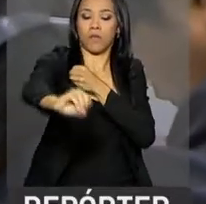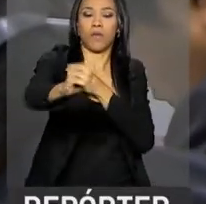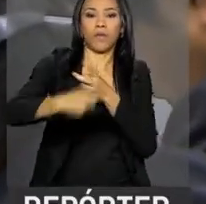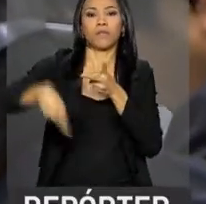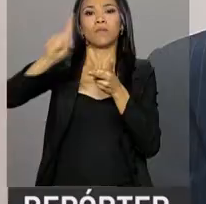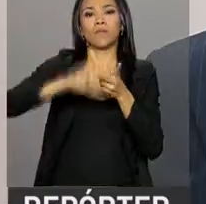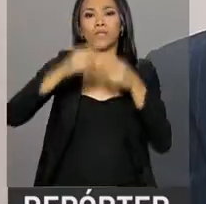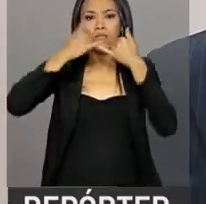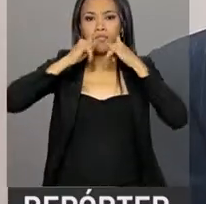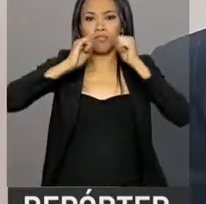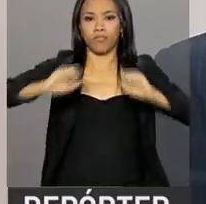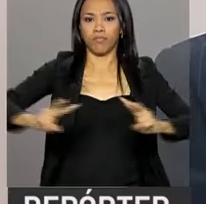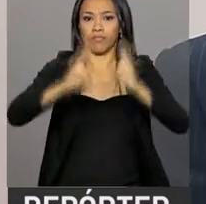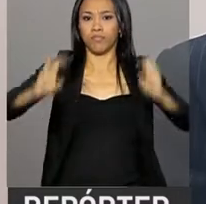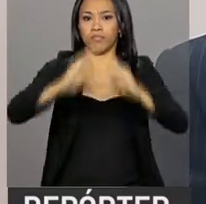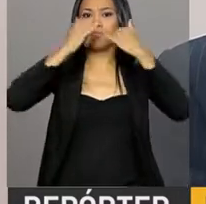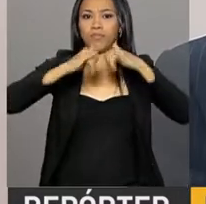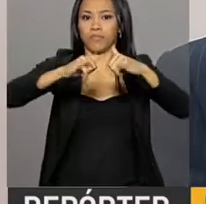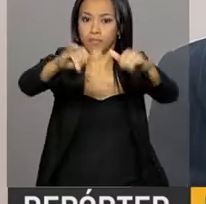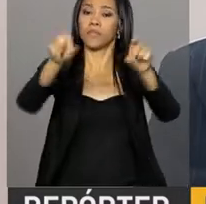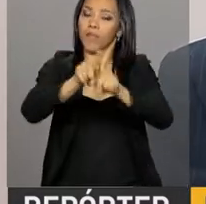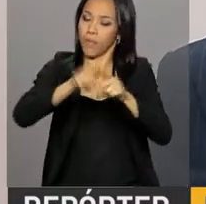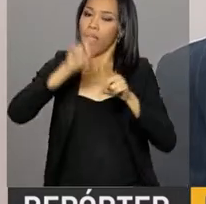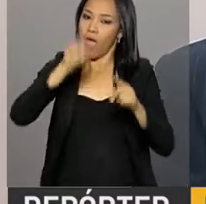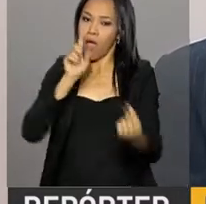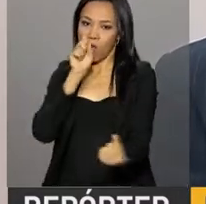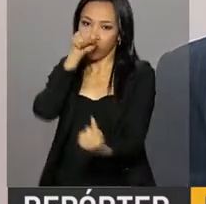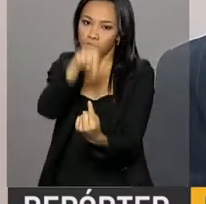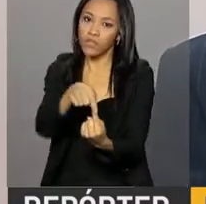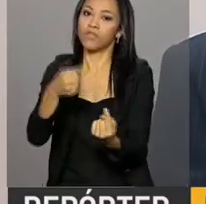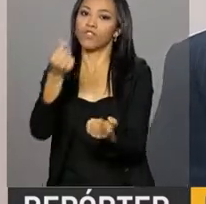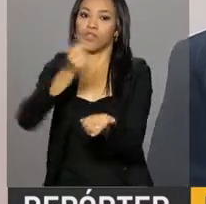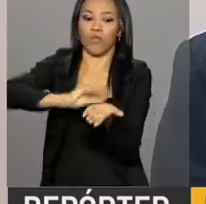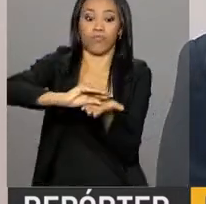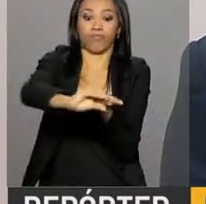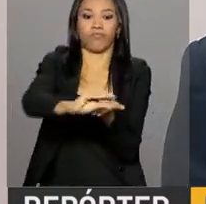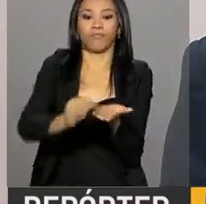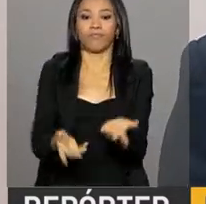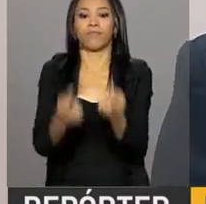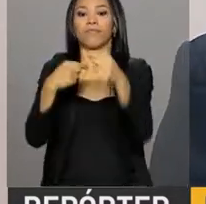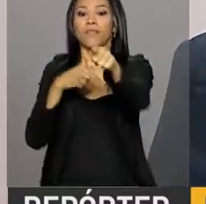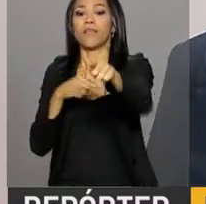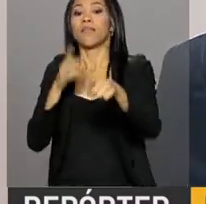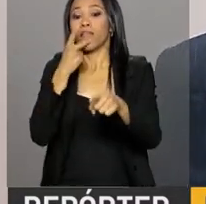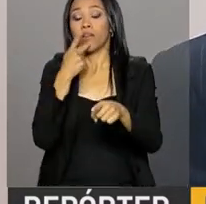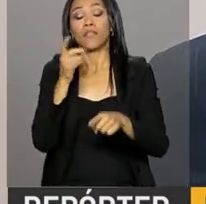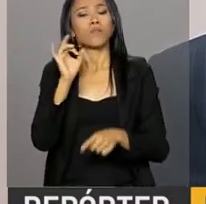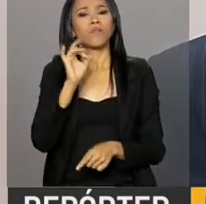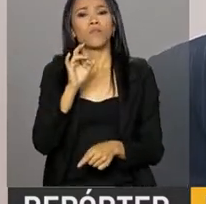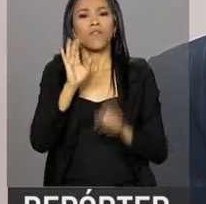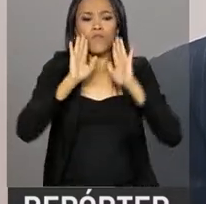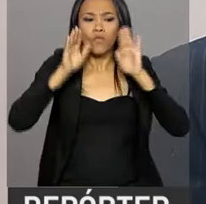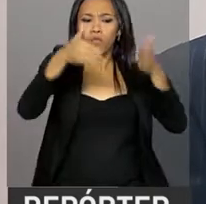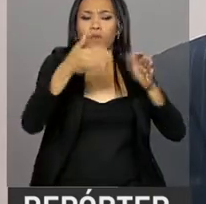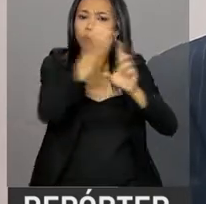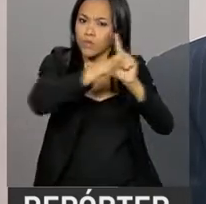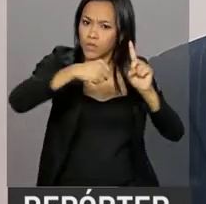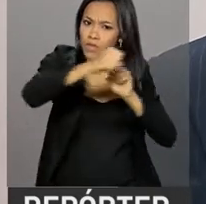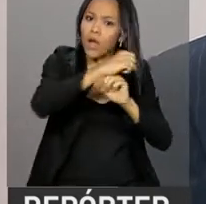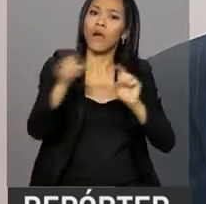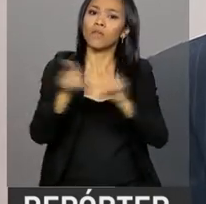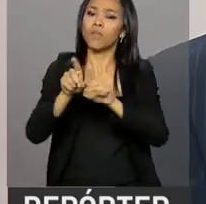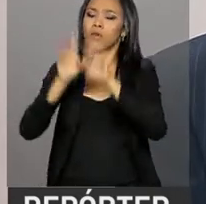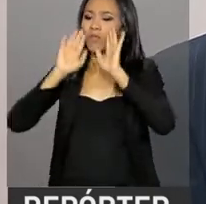investimento o governo entende que os benefícios aqui são muito grandes não apenas do ponto de vista social mas também do ponto de vista ambiental